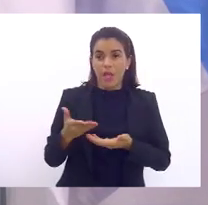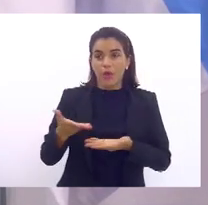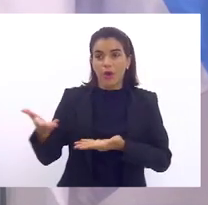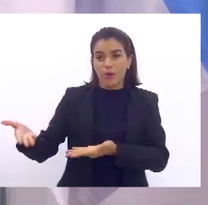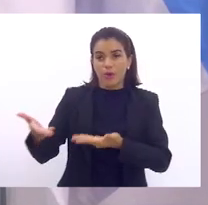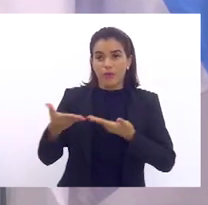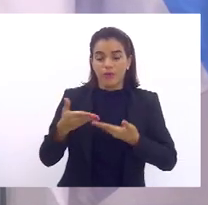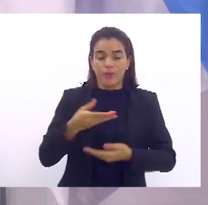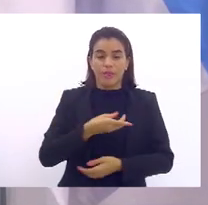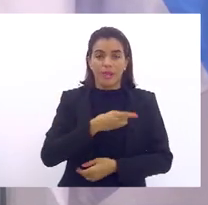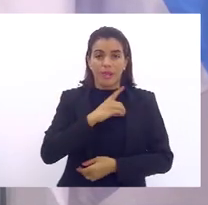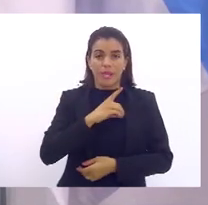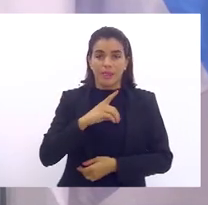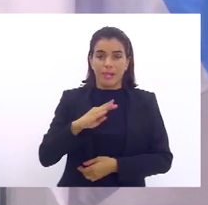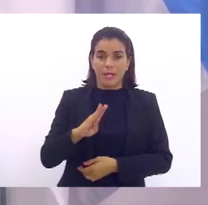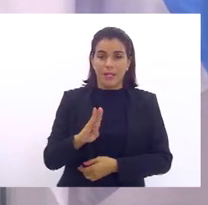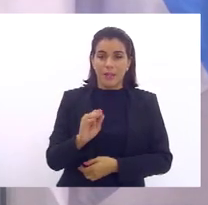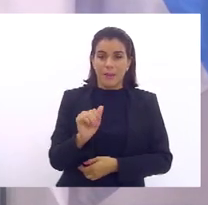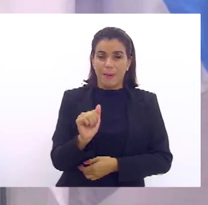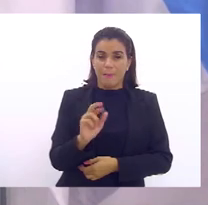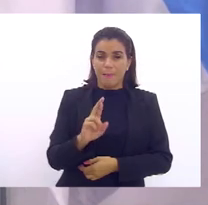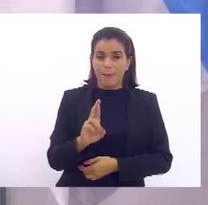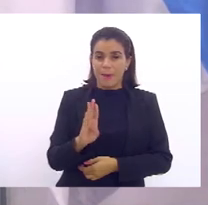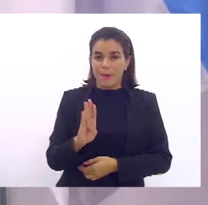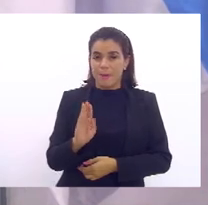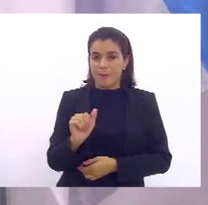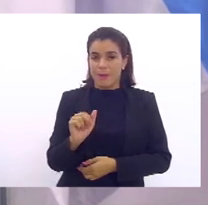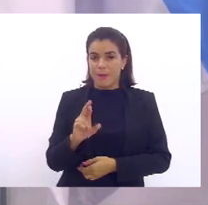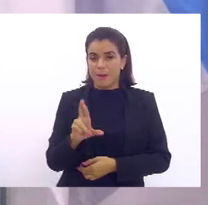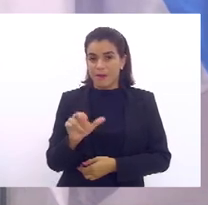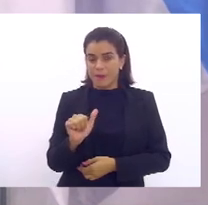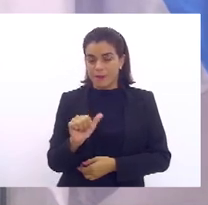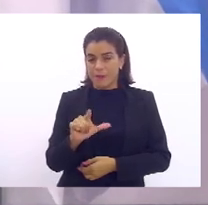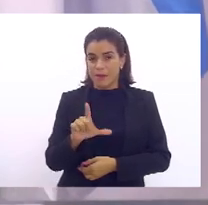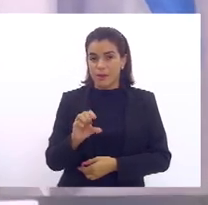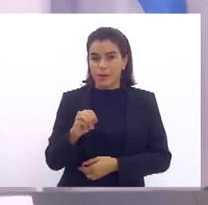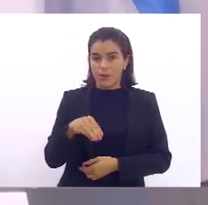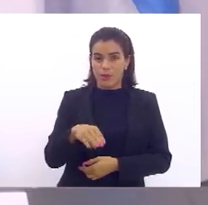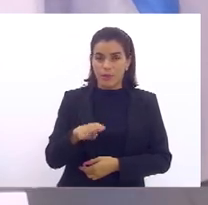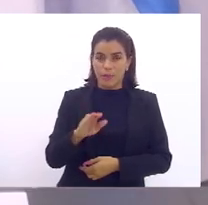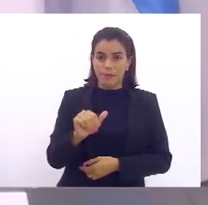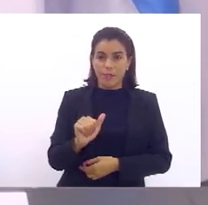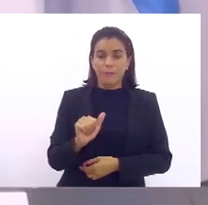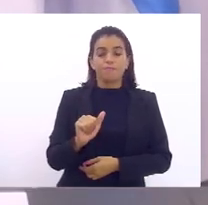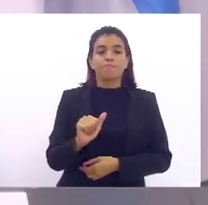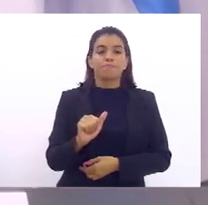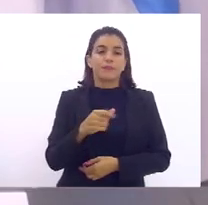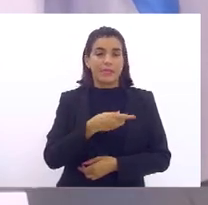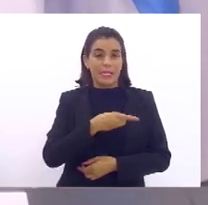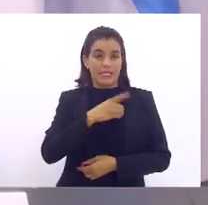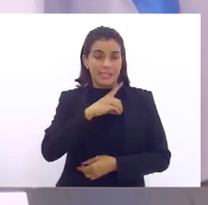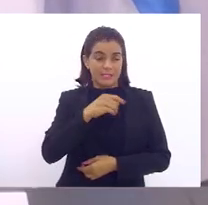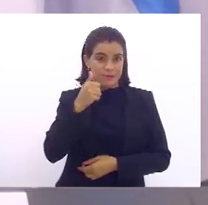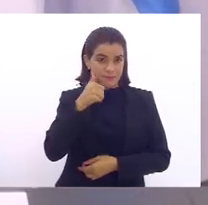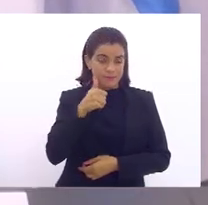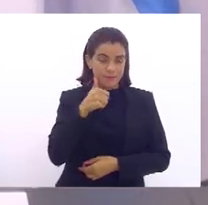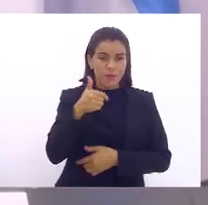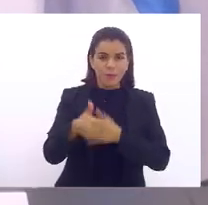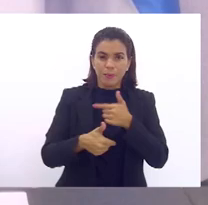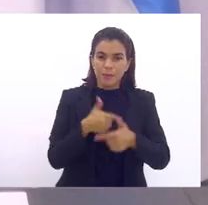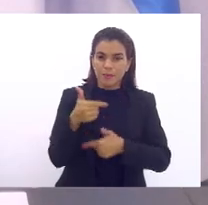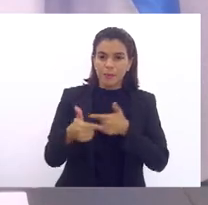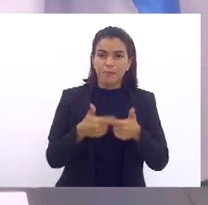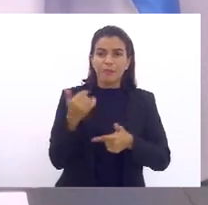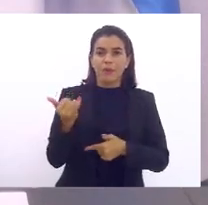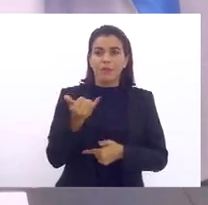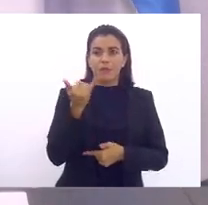lomba das delegacias especializadas de Atendimento à mulher que tem aí também um trabalho importantíssimo e